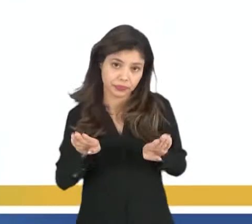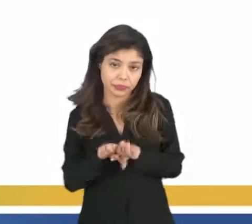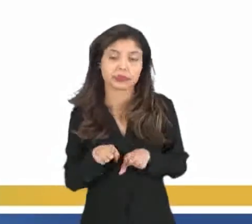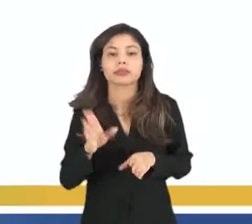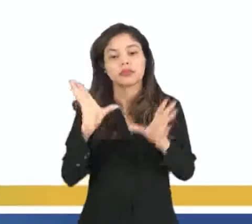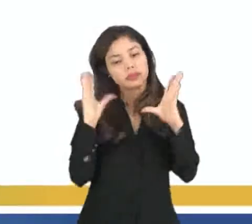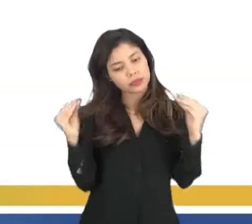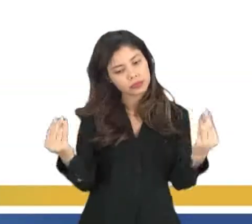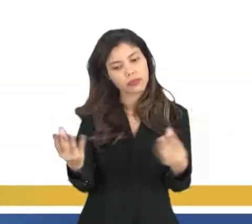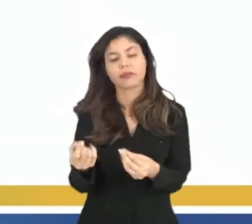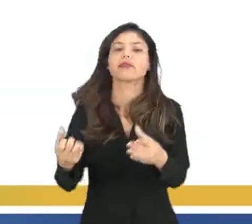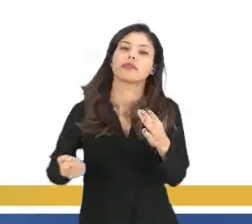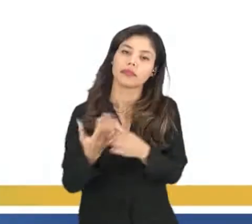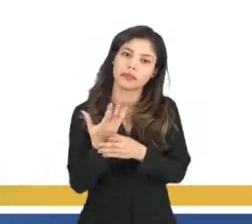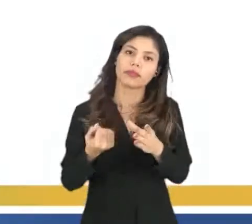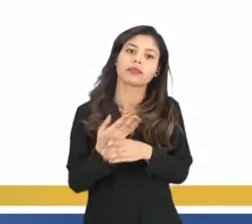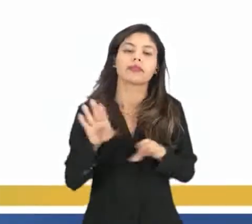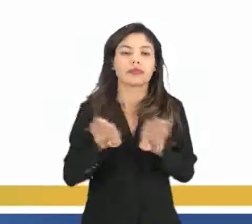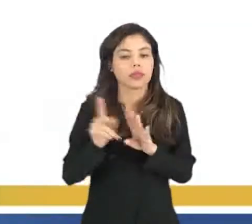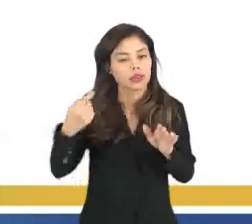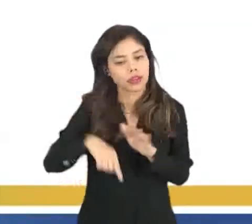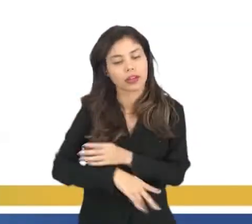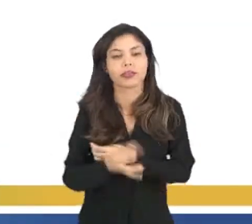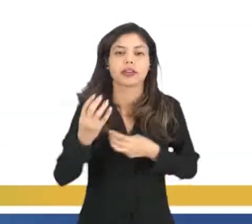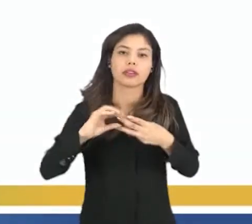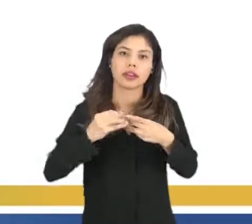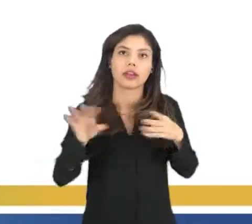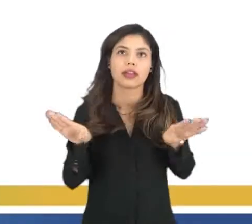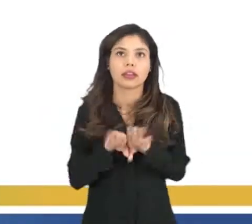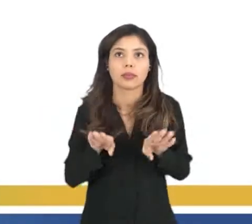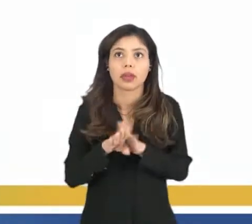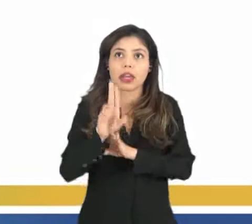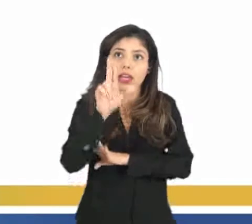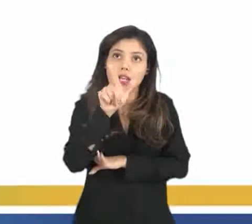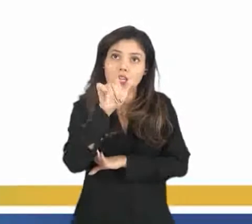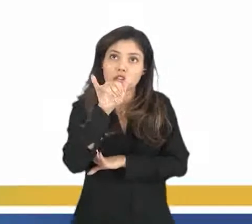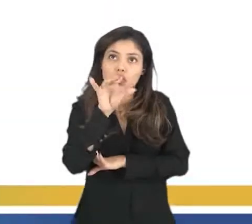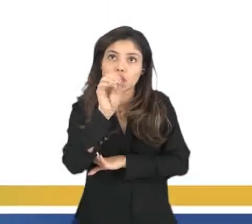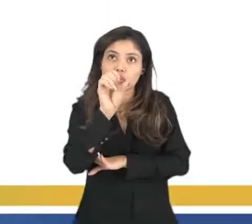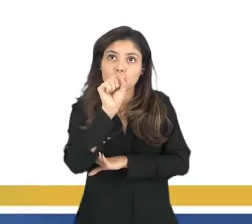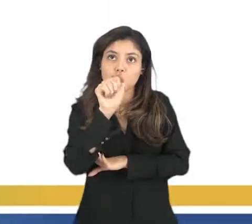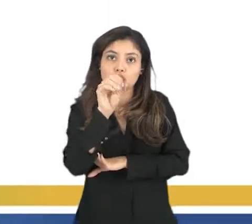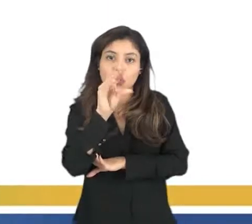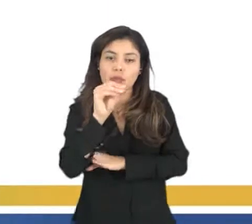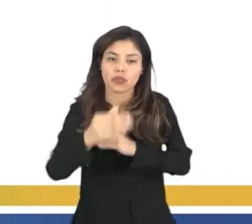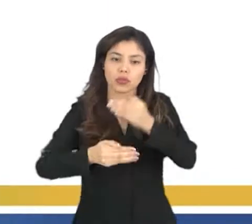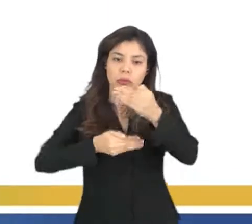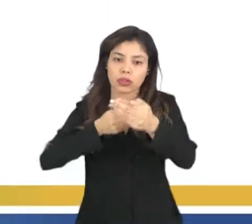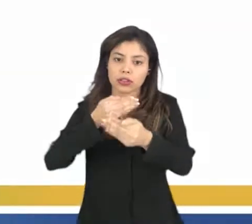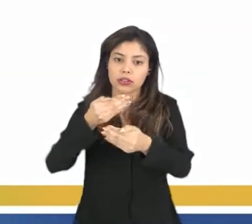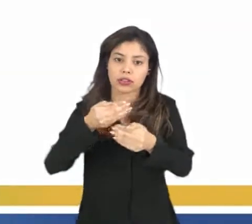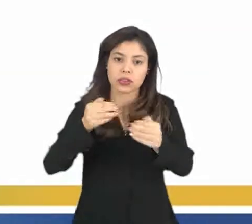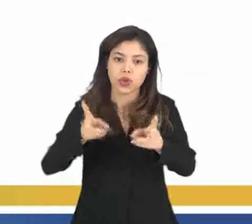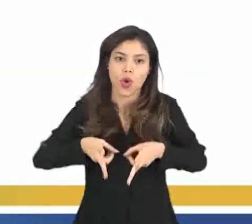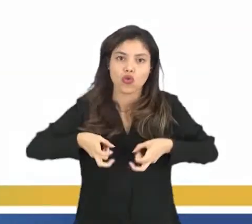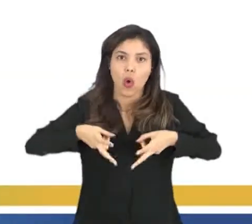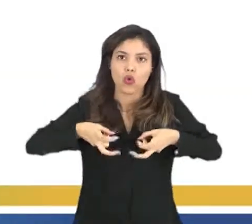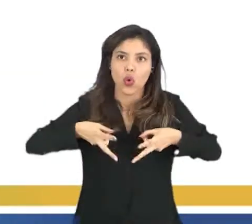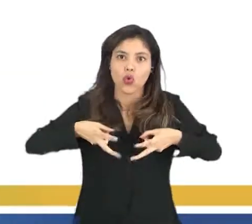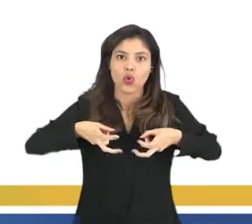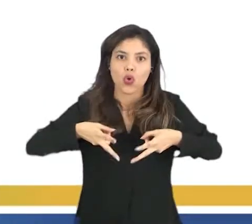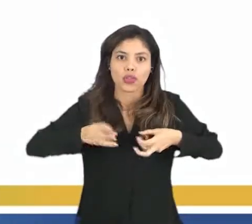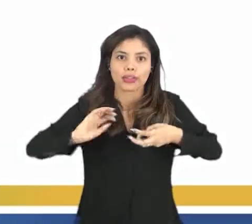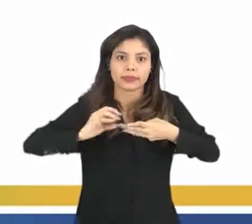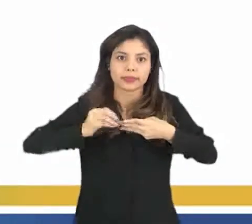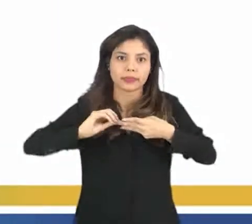substâncias que estão sendo produzidas dentro da célula. E temos aí os lisossomos, que fazem o processo de digestão dentro da célula.